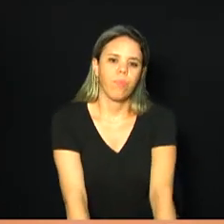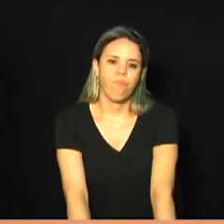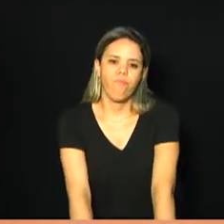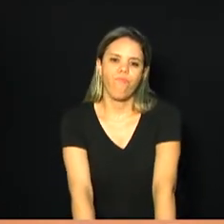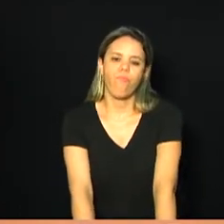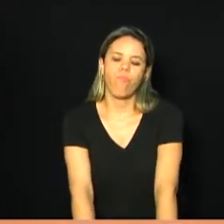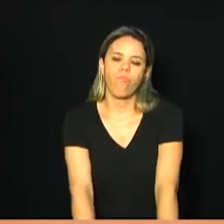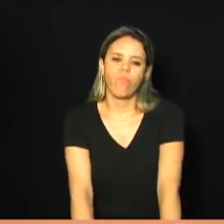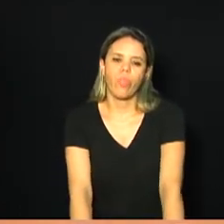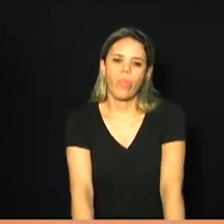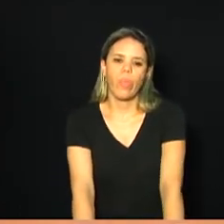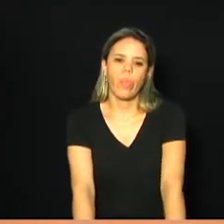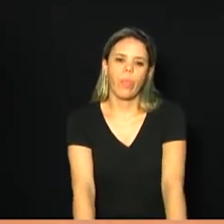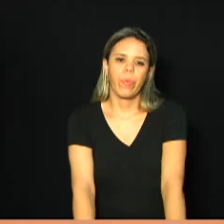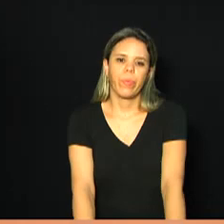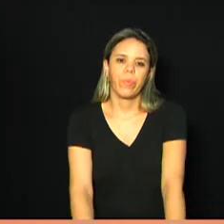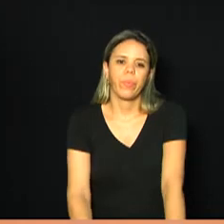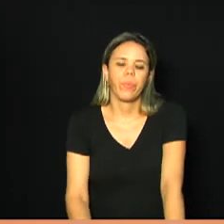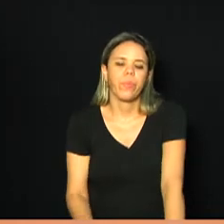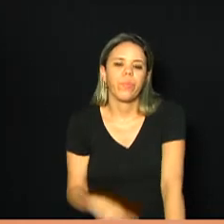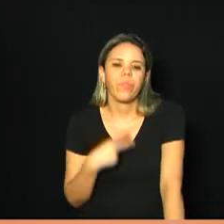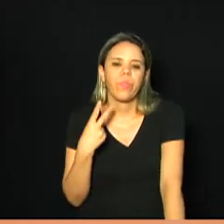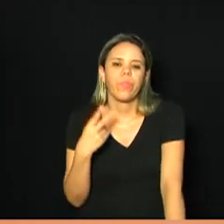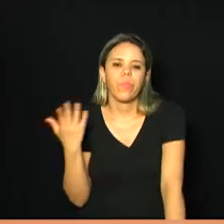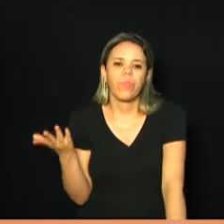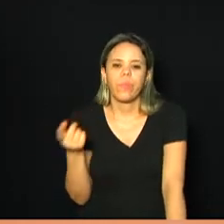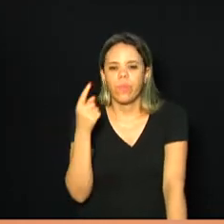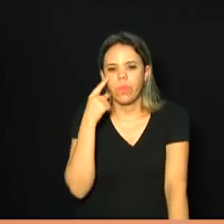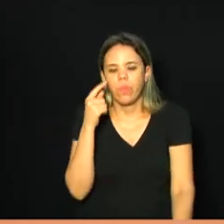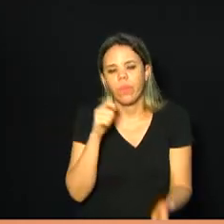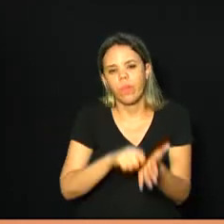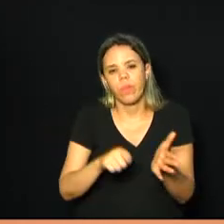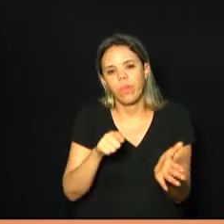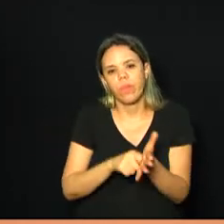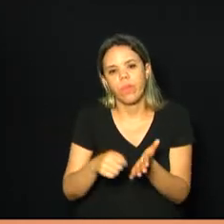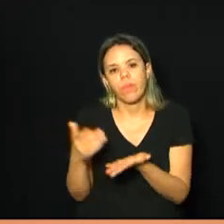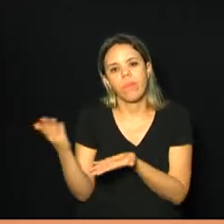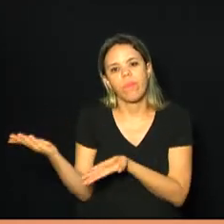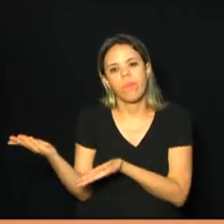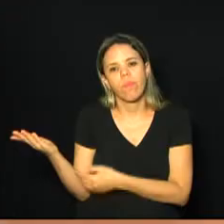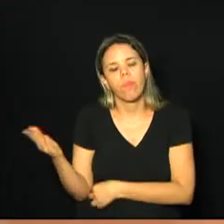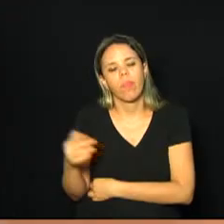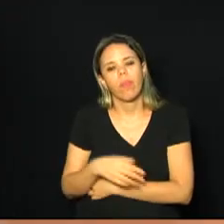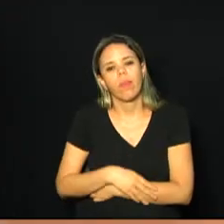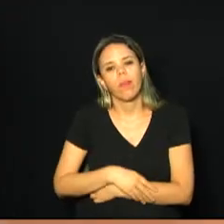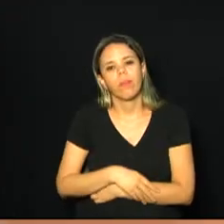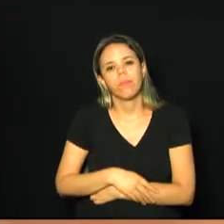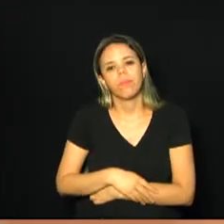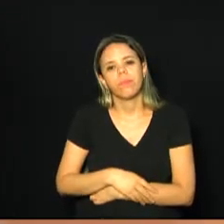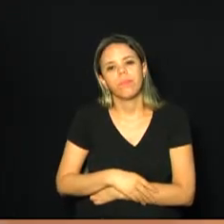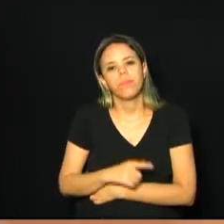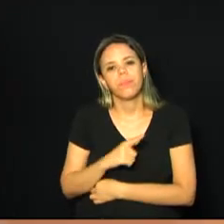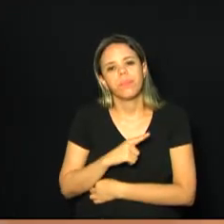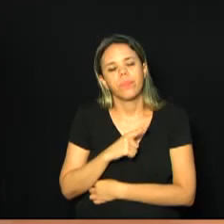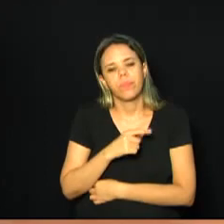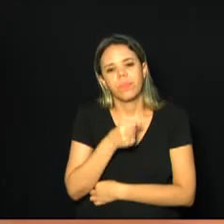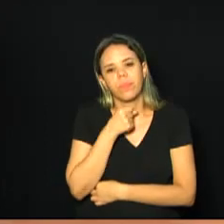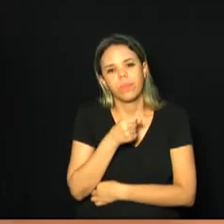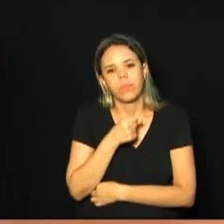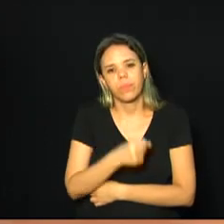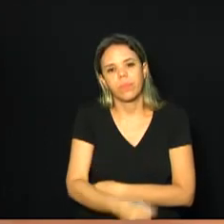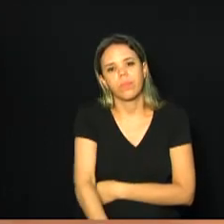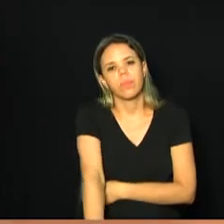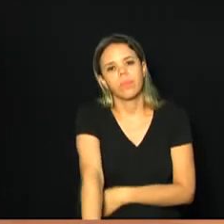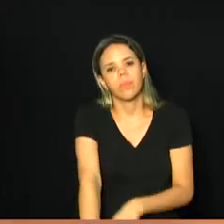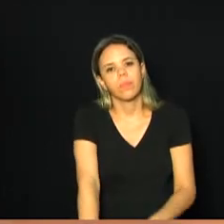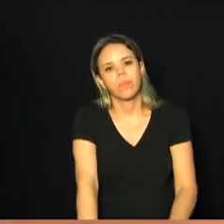Bom, vereador, eu vi que você anotou bastante aí. Nós temos aí um microfone sem fio? Eu fico aqui ou posso